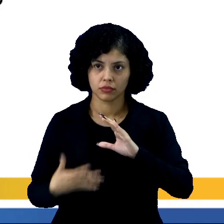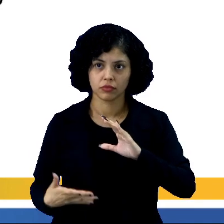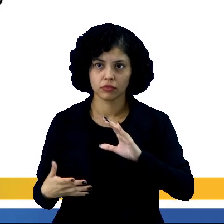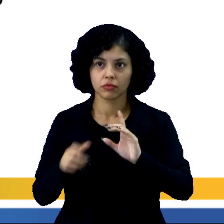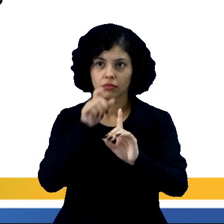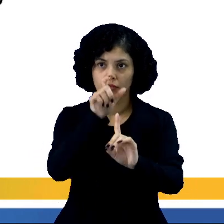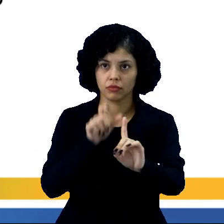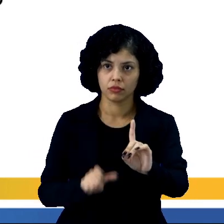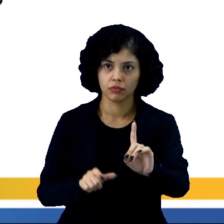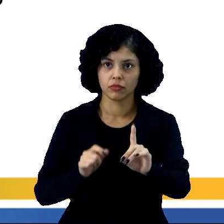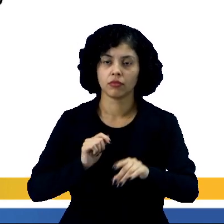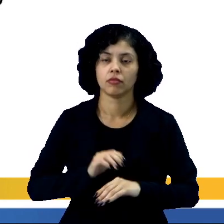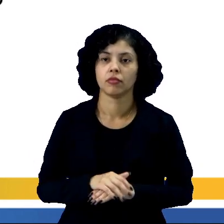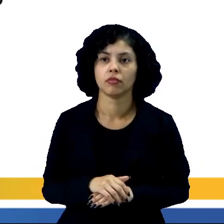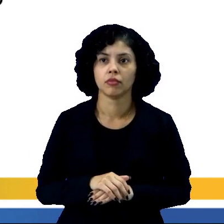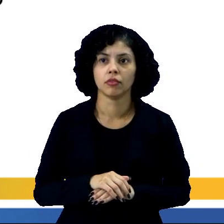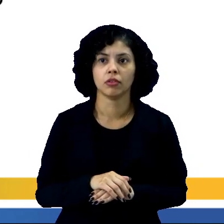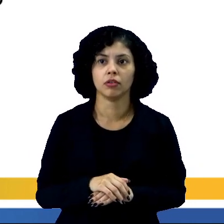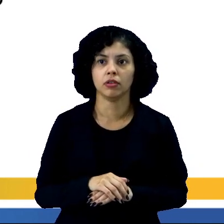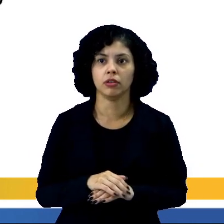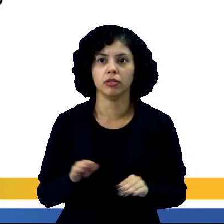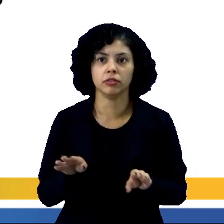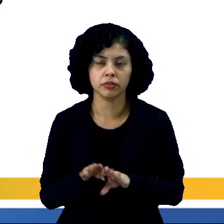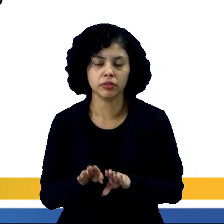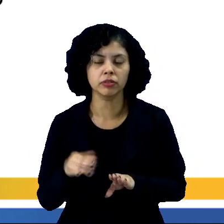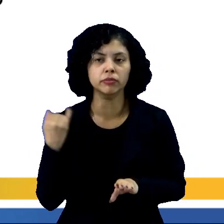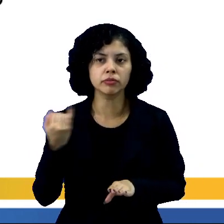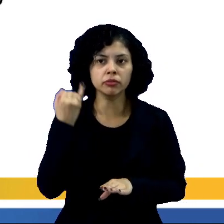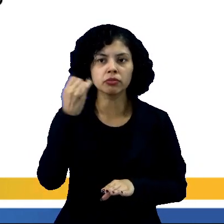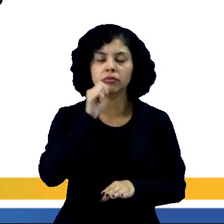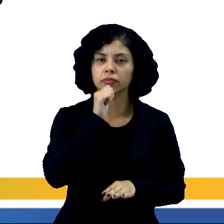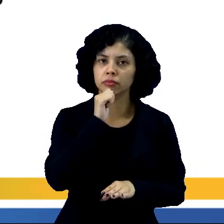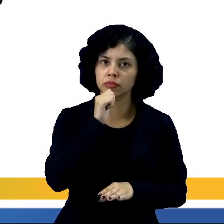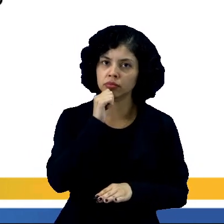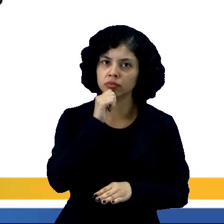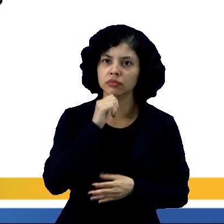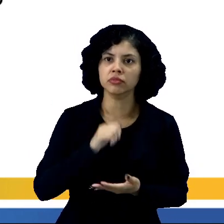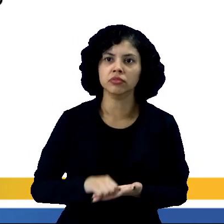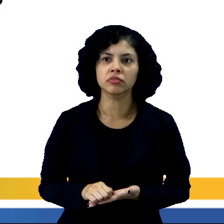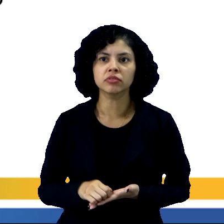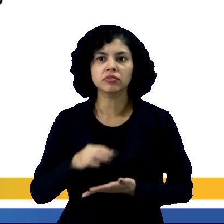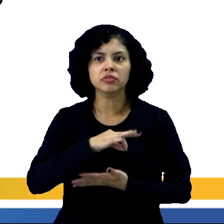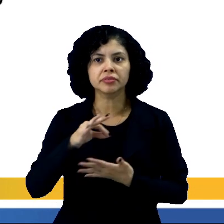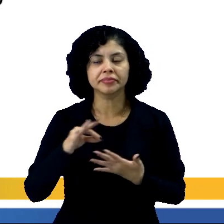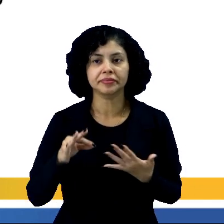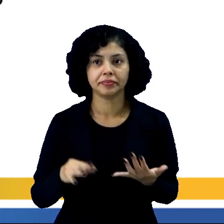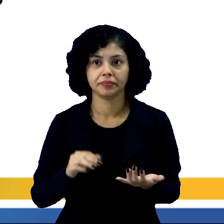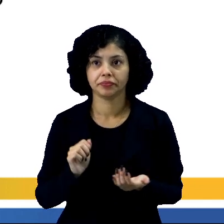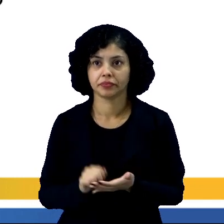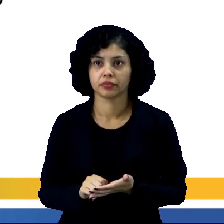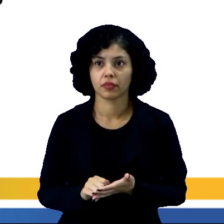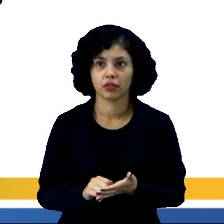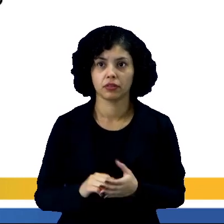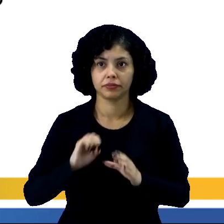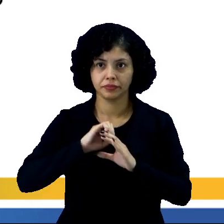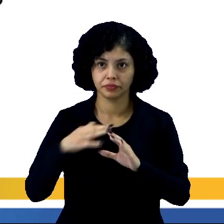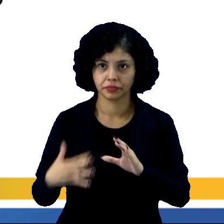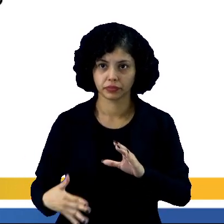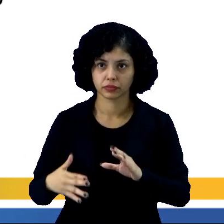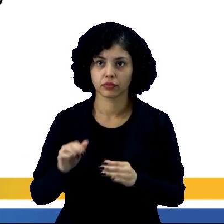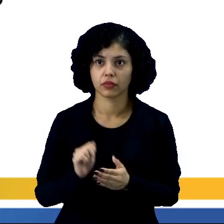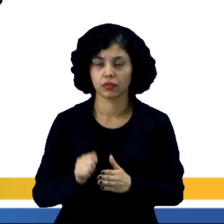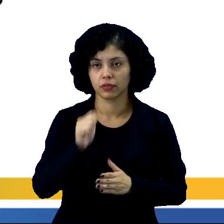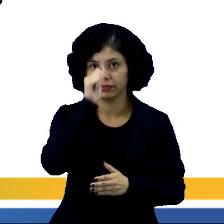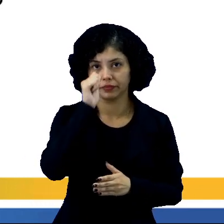vai acontecer aí. E a voz também é muito importante, né? Elementos de caracterização